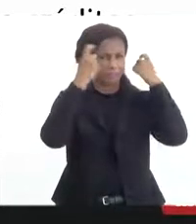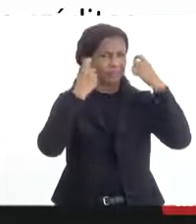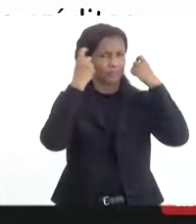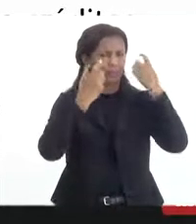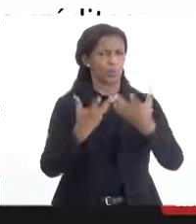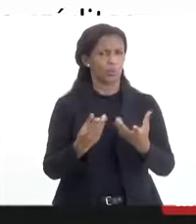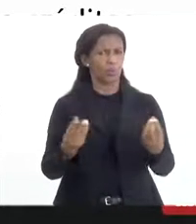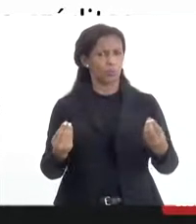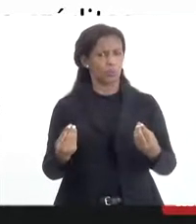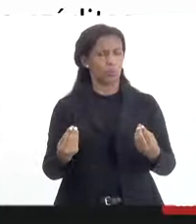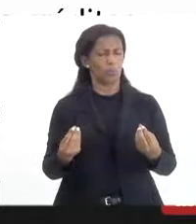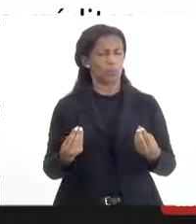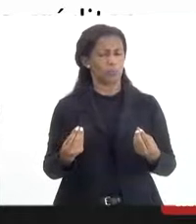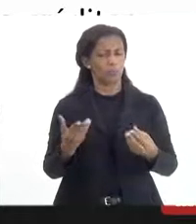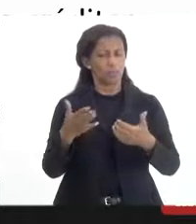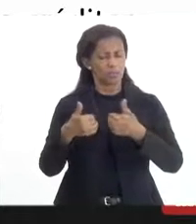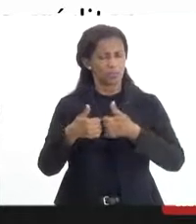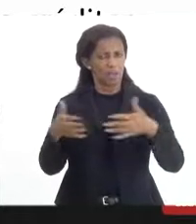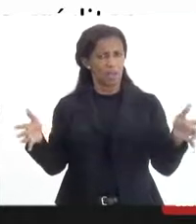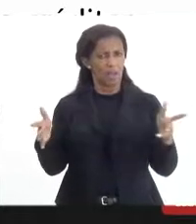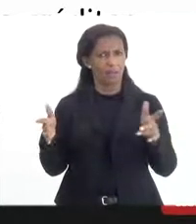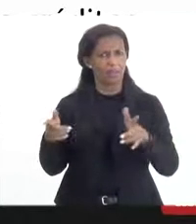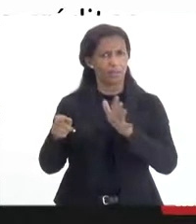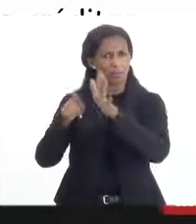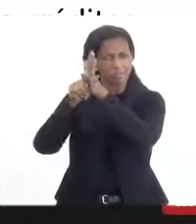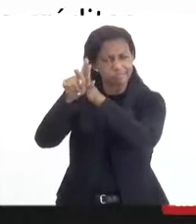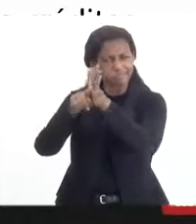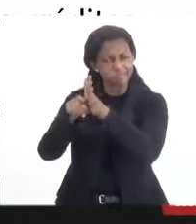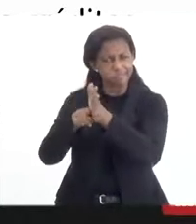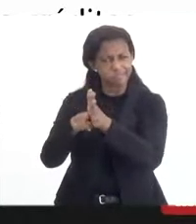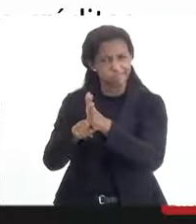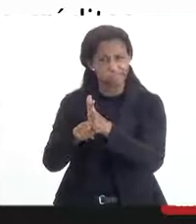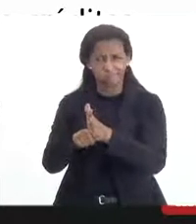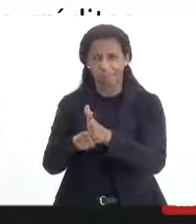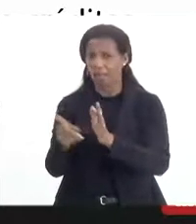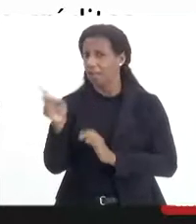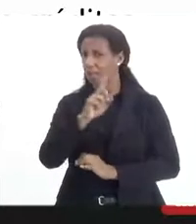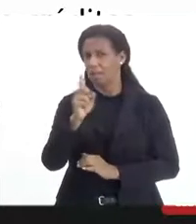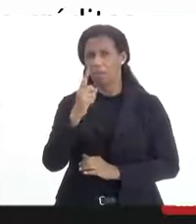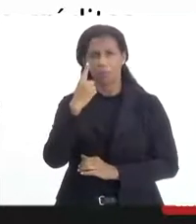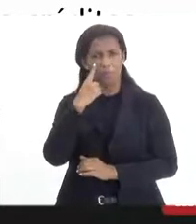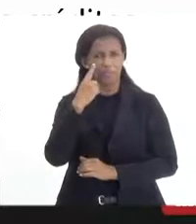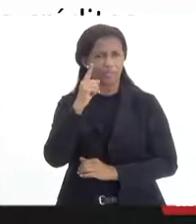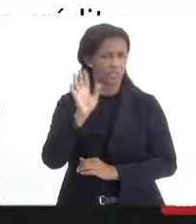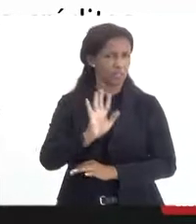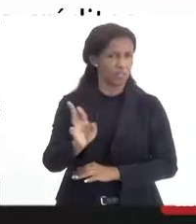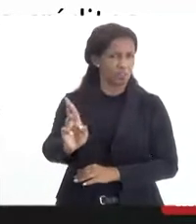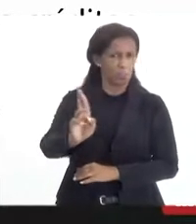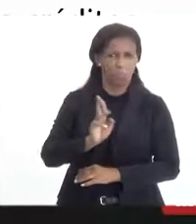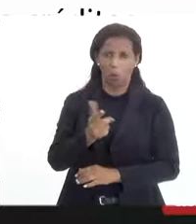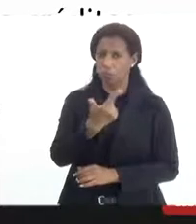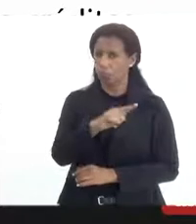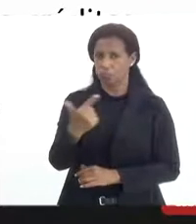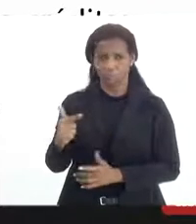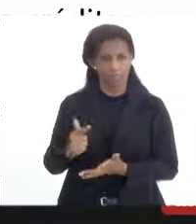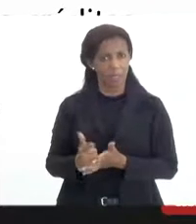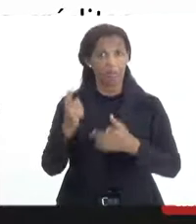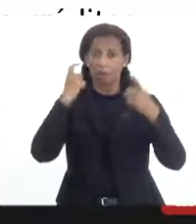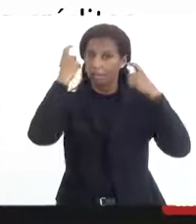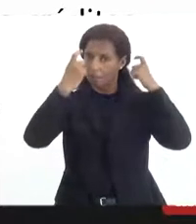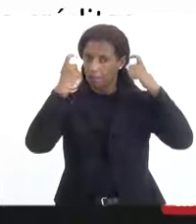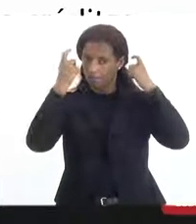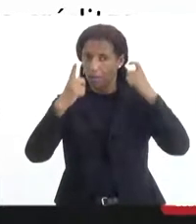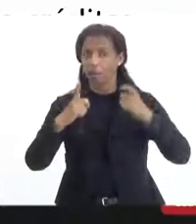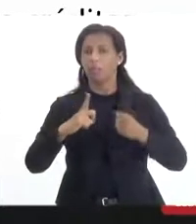Nós abrimos ações fiscais para tentar verificar se isso ocorreu ou não. Não foi verificada essa situação, por enquanto, mas nos preocupa ter esses tipos